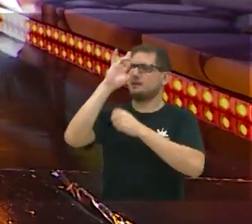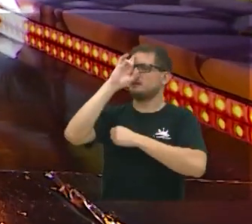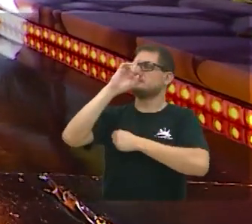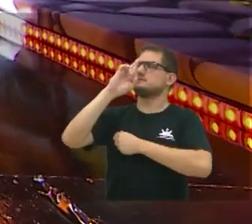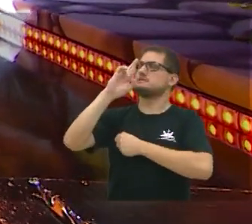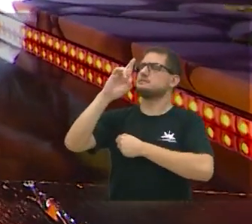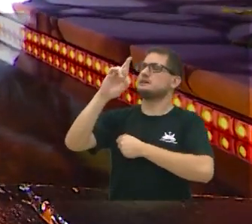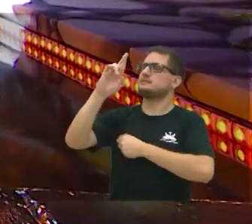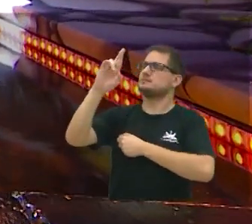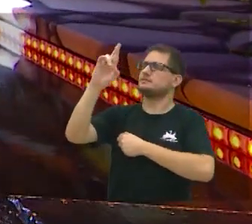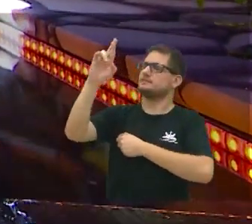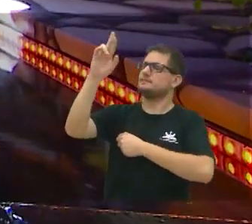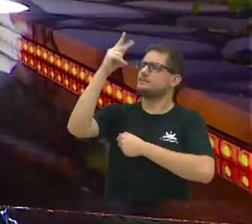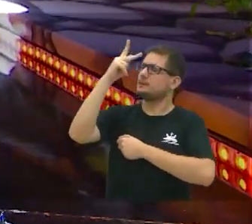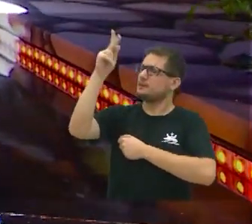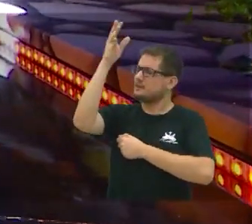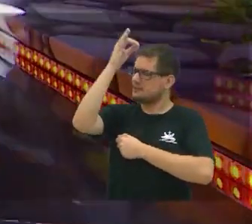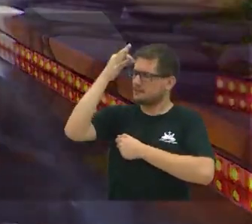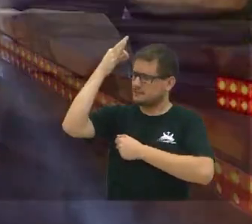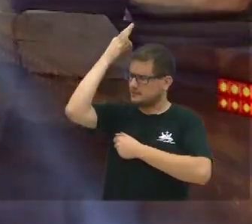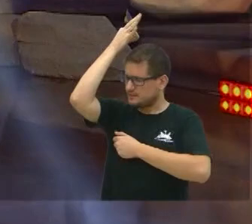Batiza-me, Senhor.